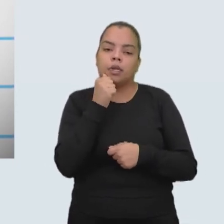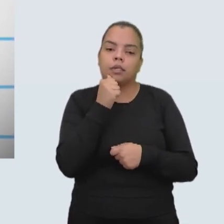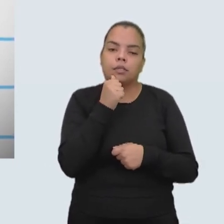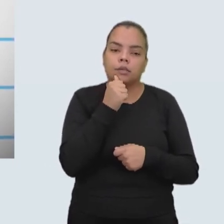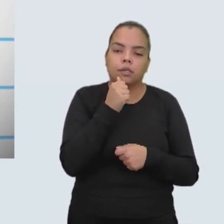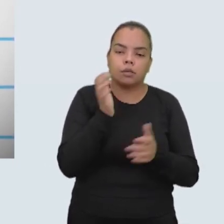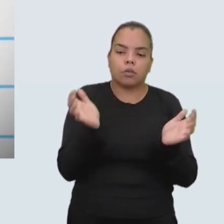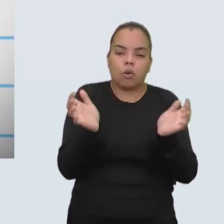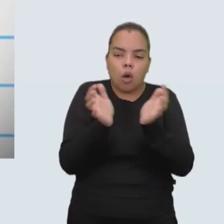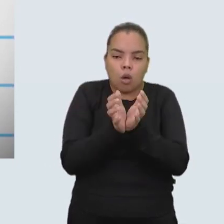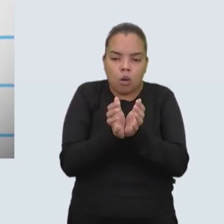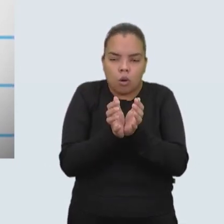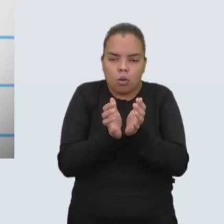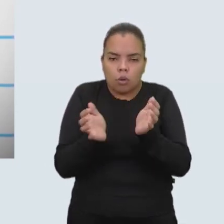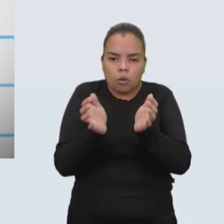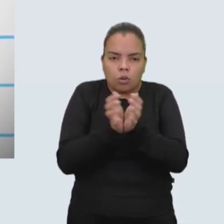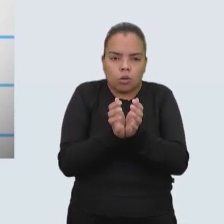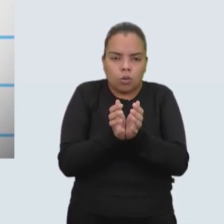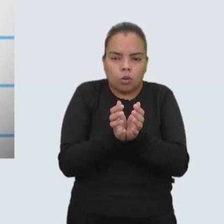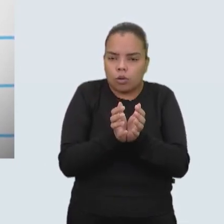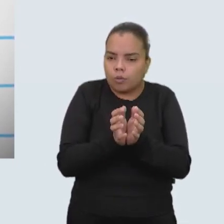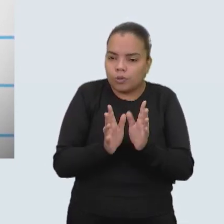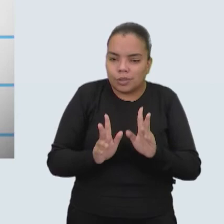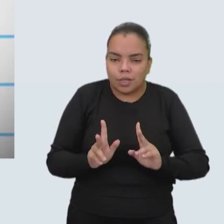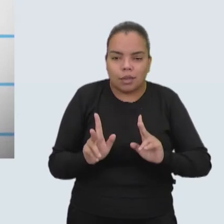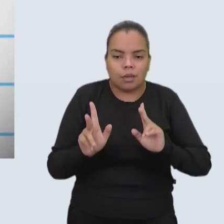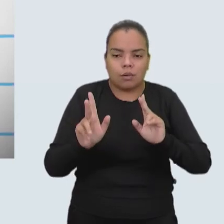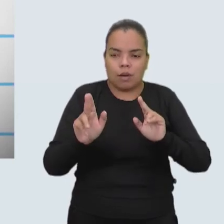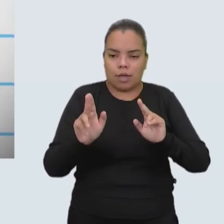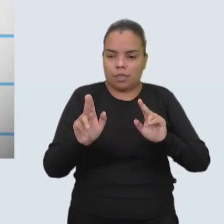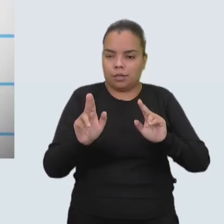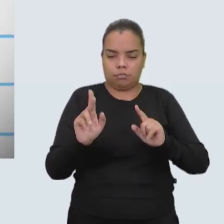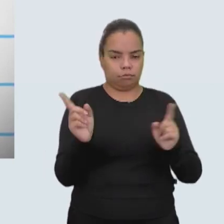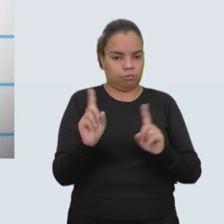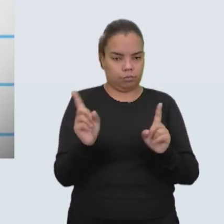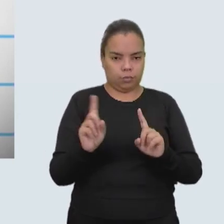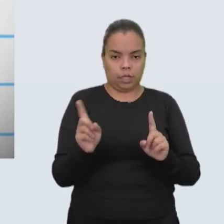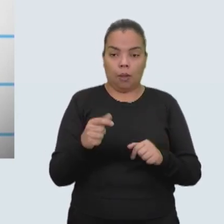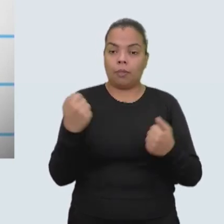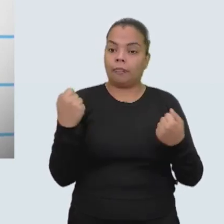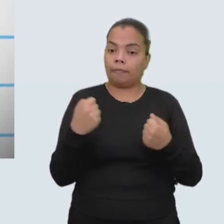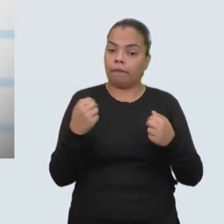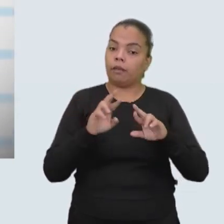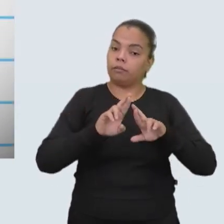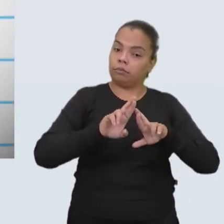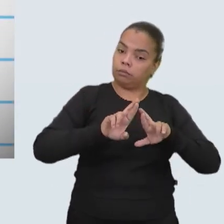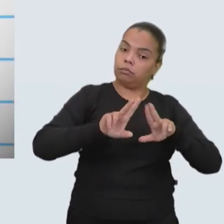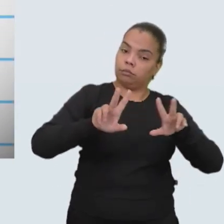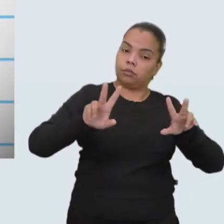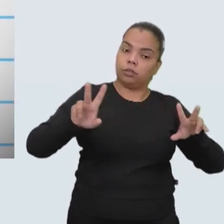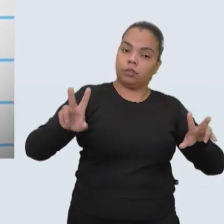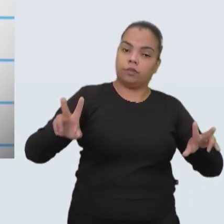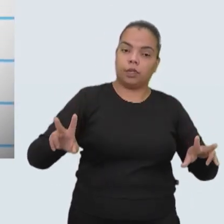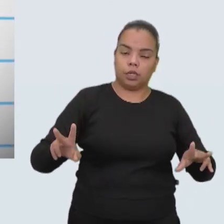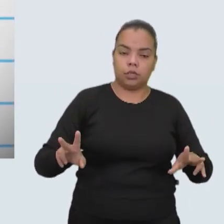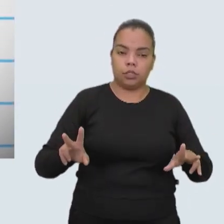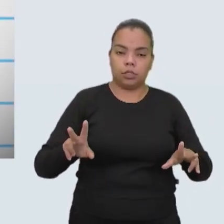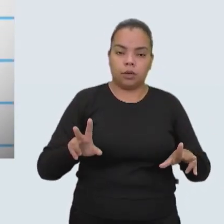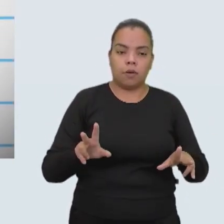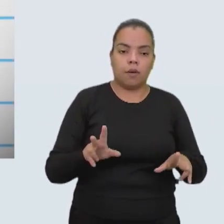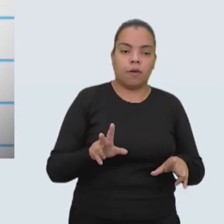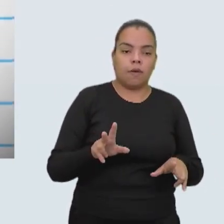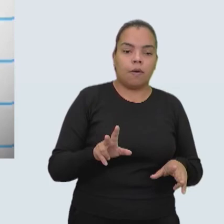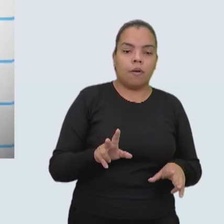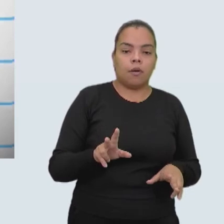grupos homogêneos, ou seja, há diversidade dentro da igualdade. Basicamente, isso significa que mesmo que João e